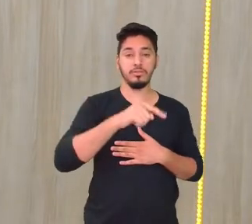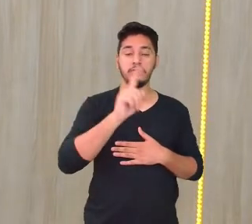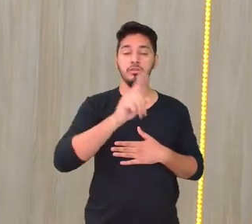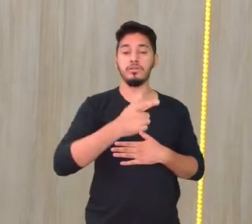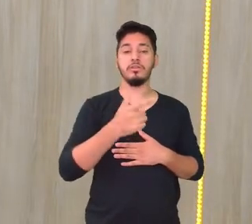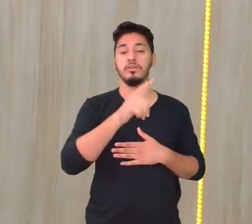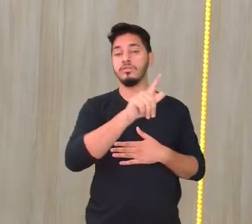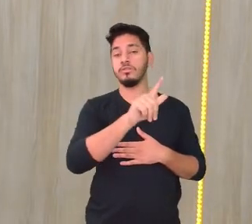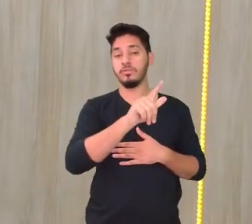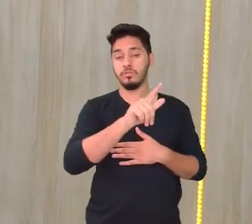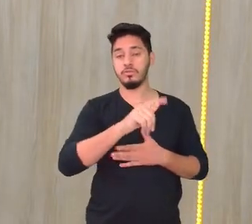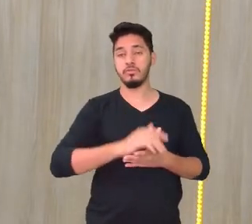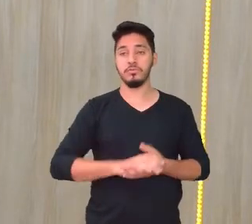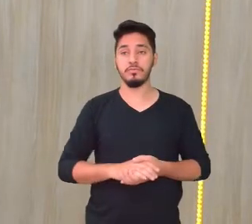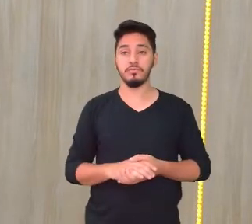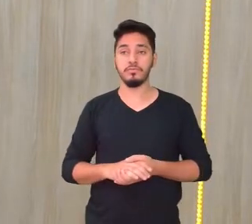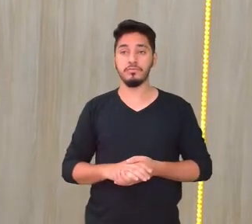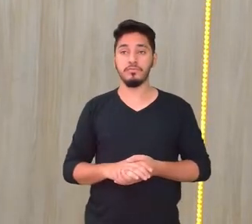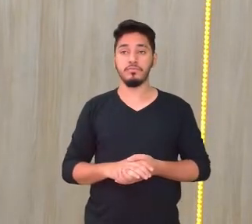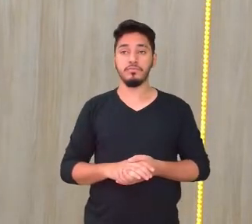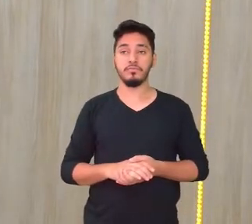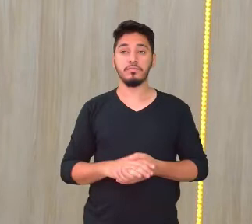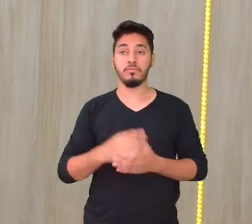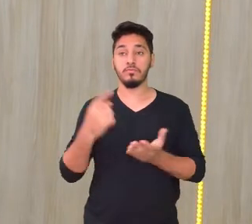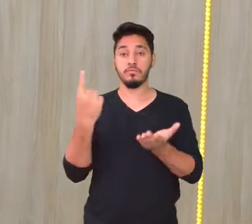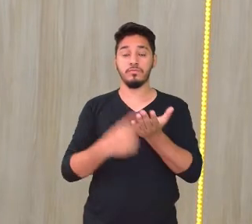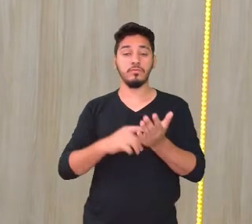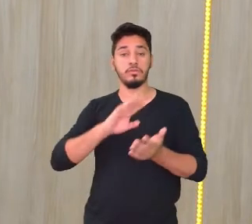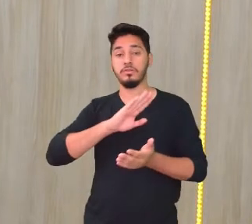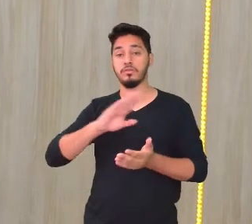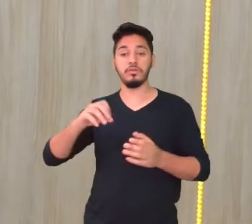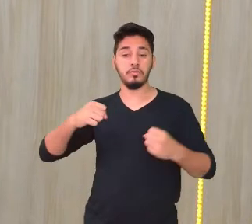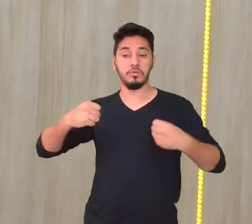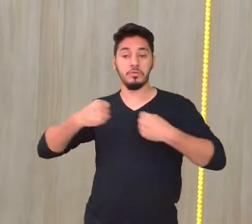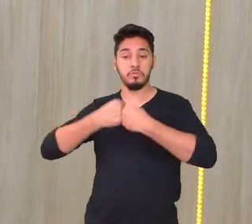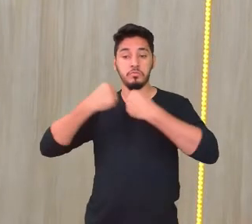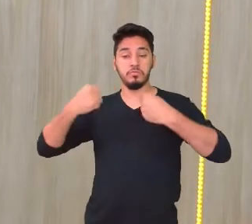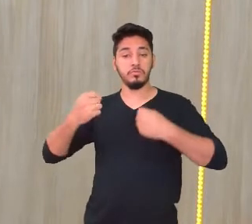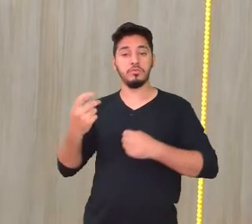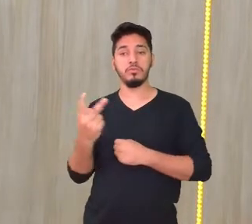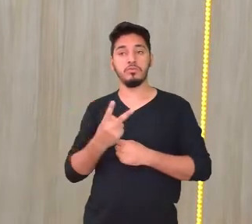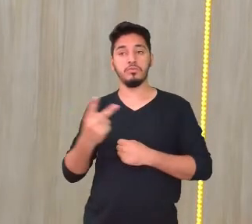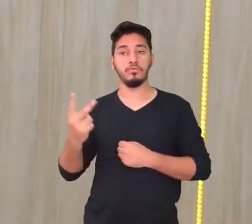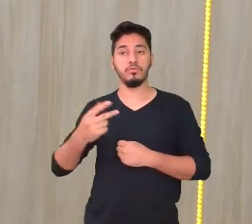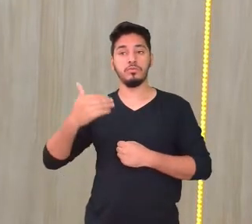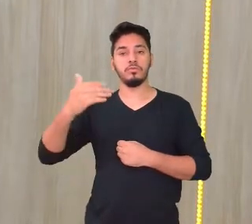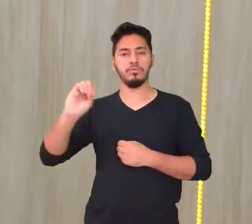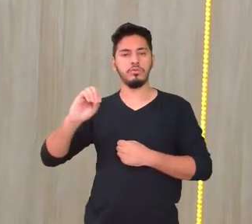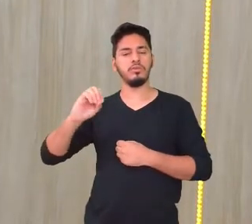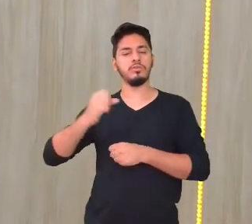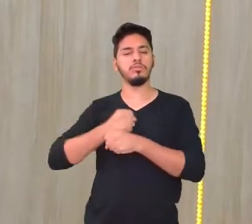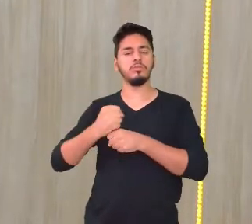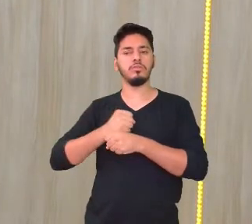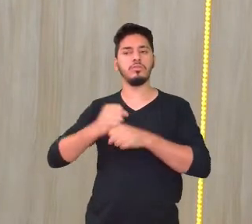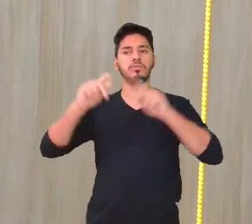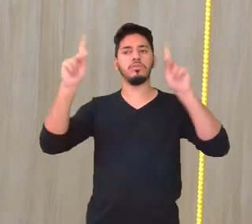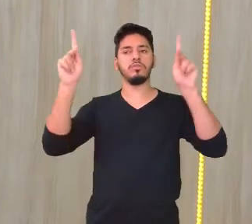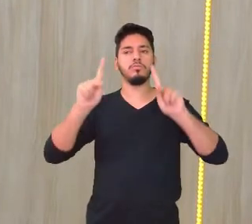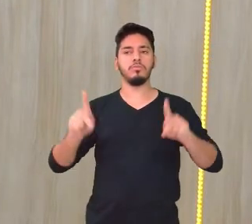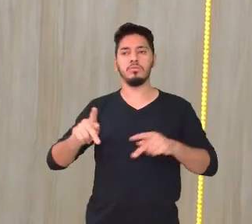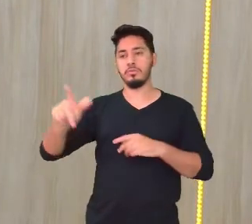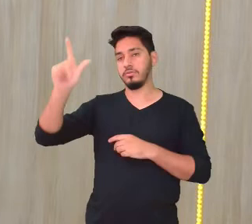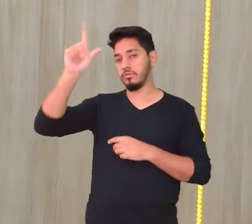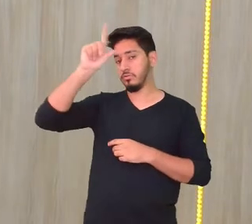Joseph Stalin, né? Então, um tratado de não agressão entre eles aí, ó, 10 anos de paz entre a Alemanha e a